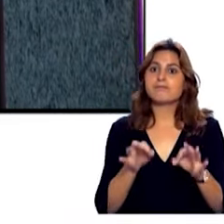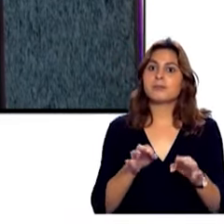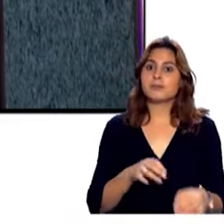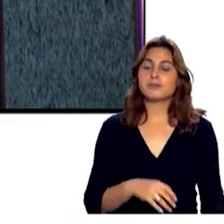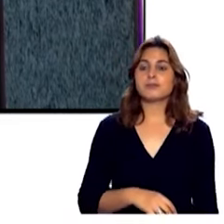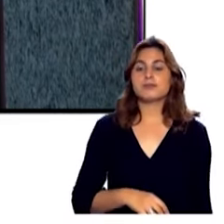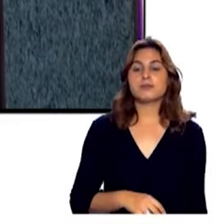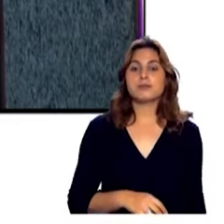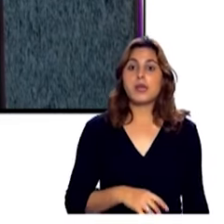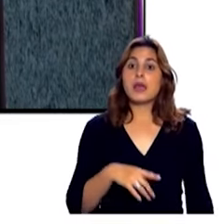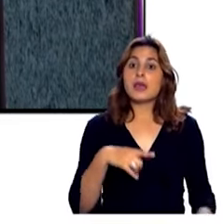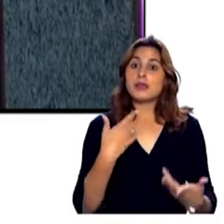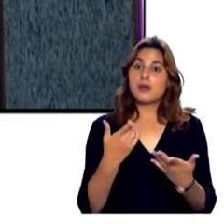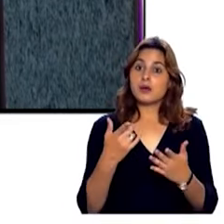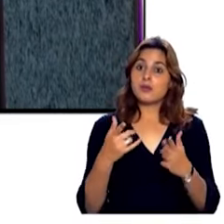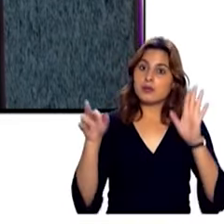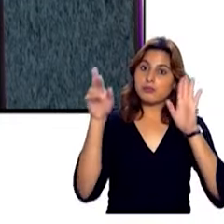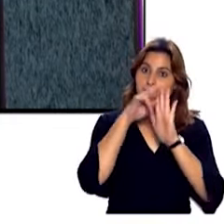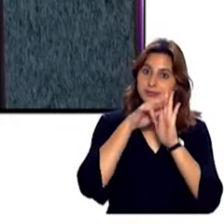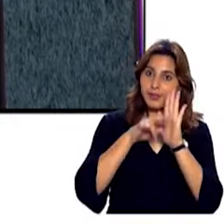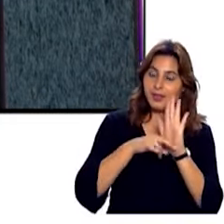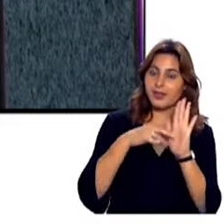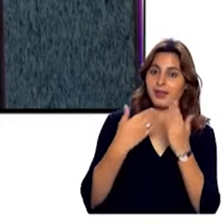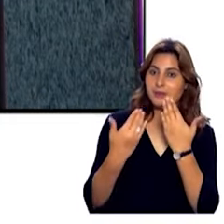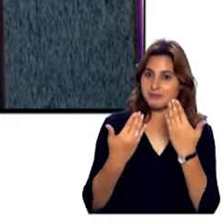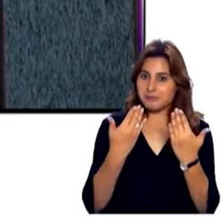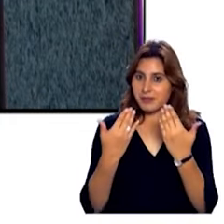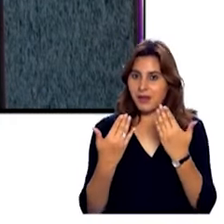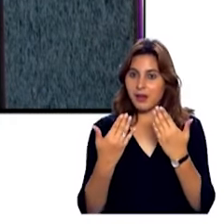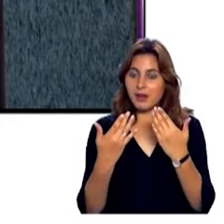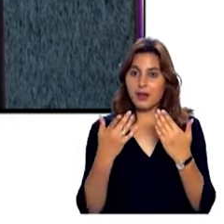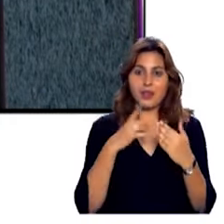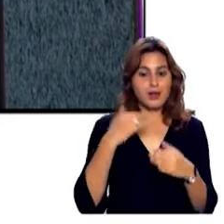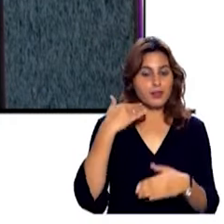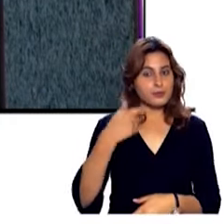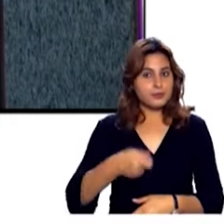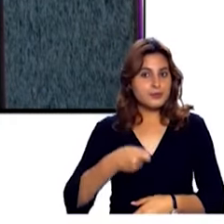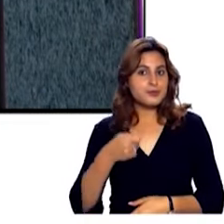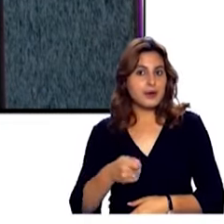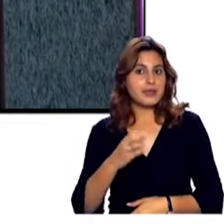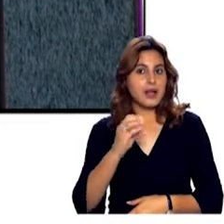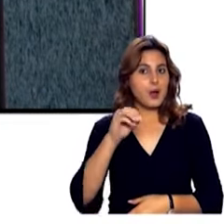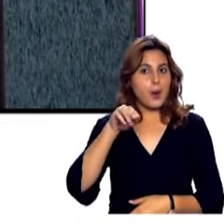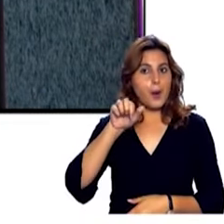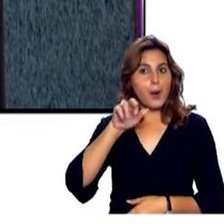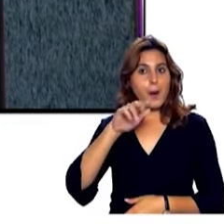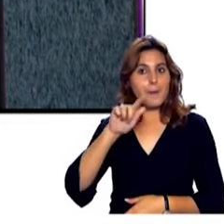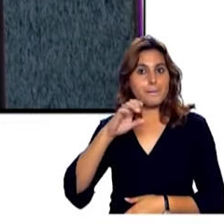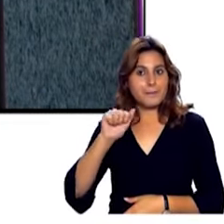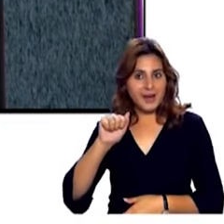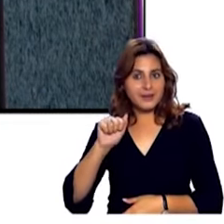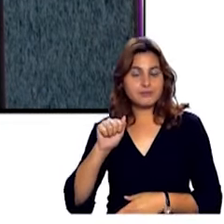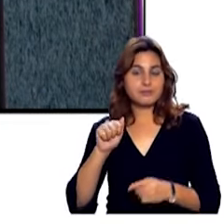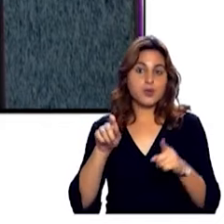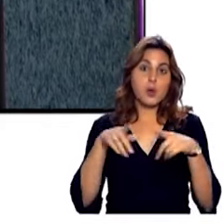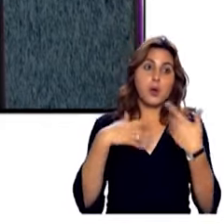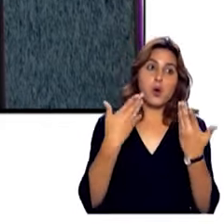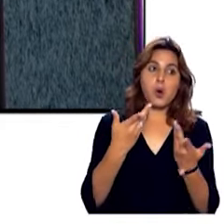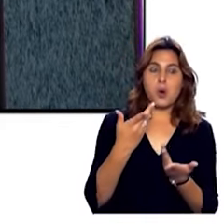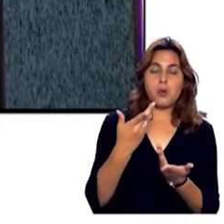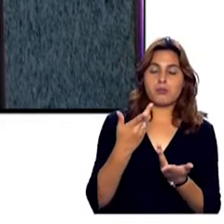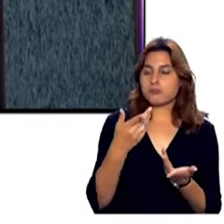Norma interpretação do juiz de primeiro grau da comarca x ou do tribunal da região Y